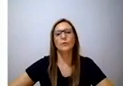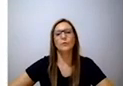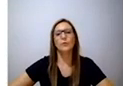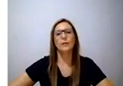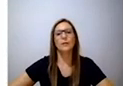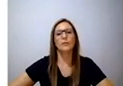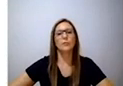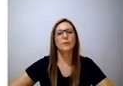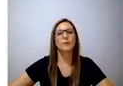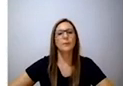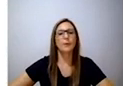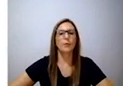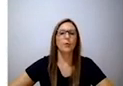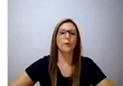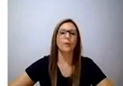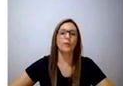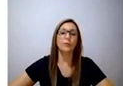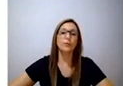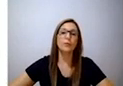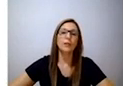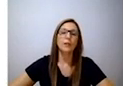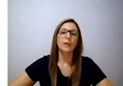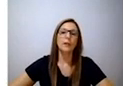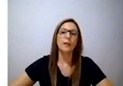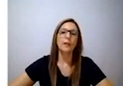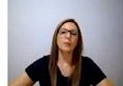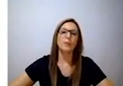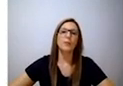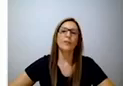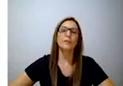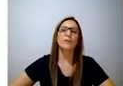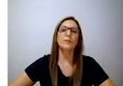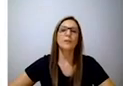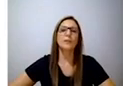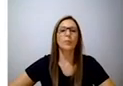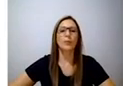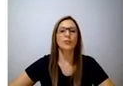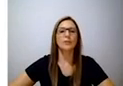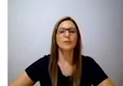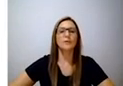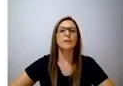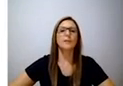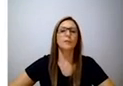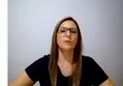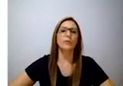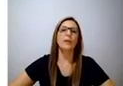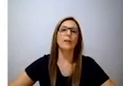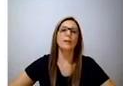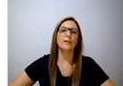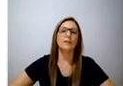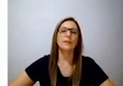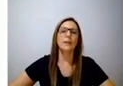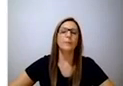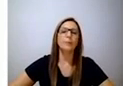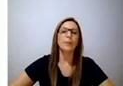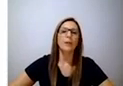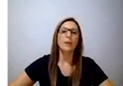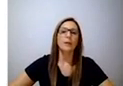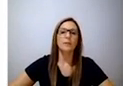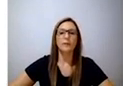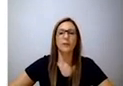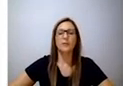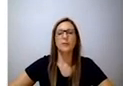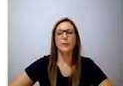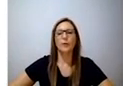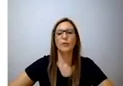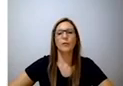do inglês Human Papilloma Virus, ele causa uma infecção sexualmente transmissível, que é a IST. Esse